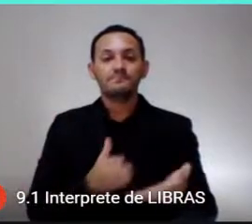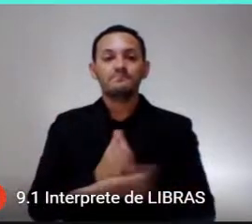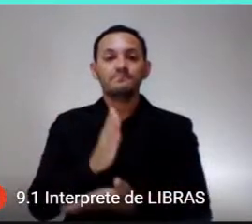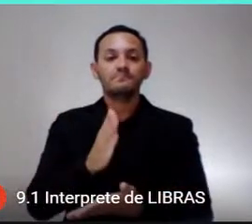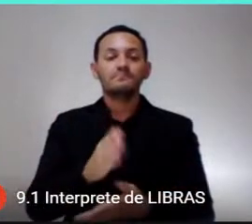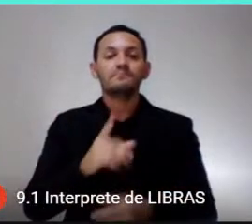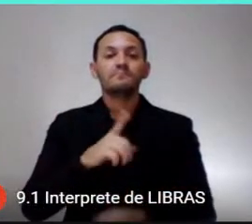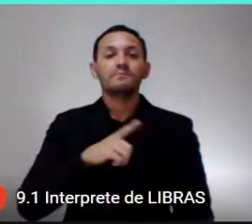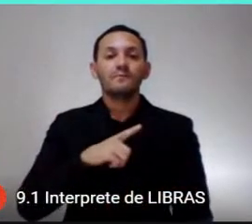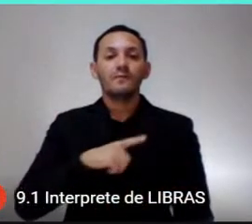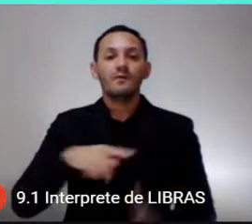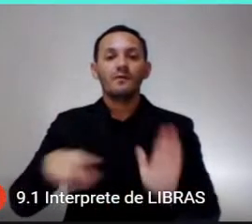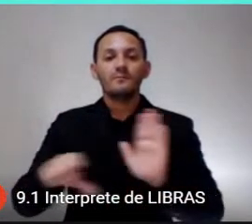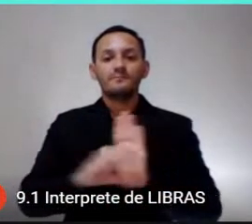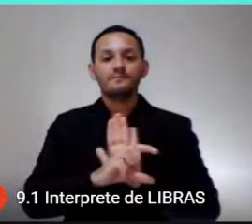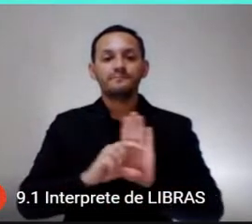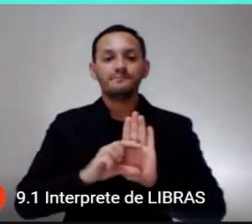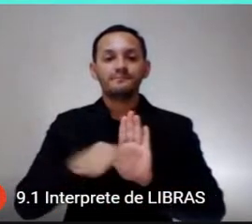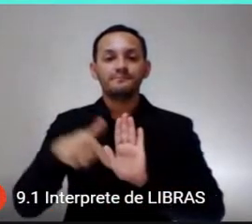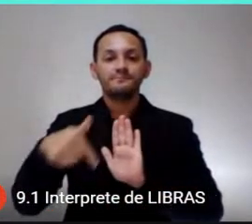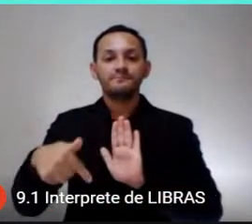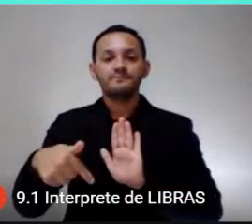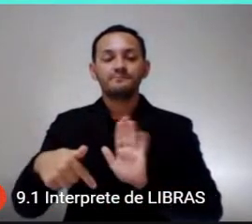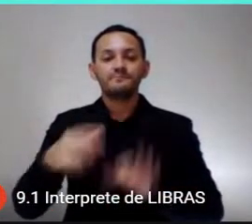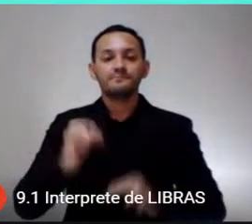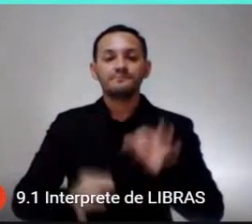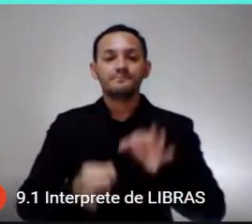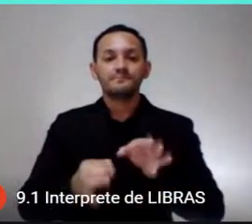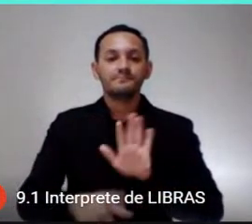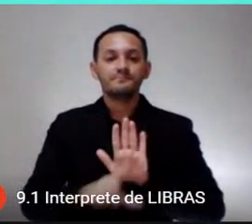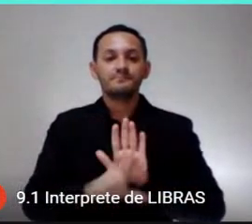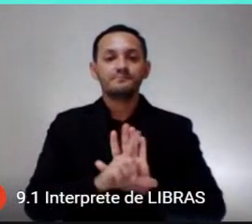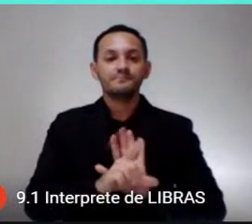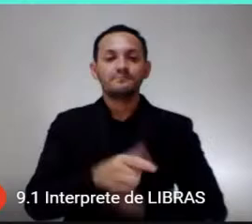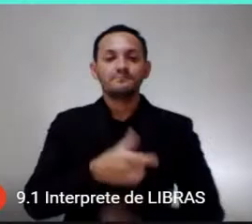legislador, quando a gente lê o parágrafo 7º da Lei